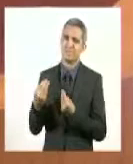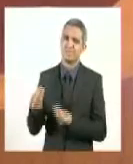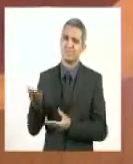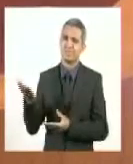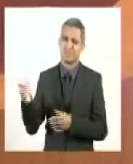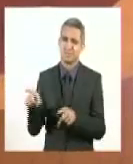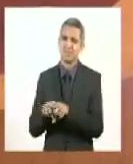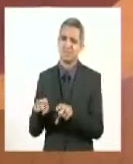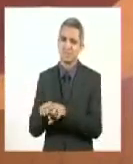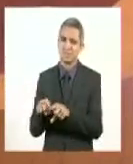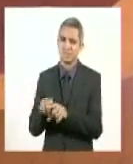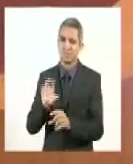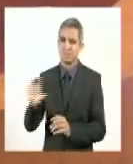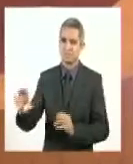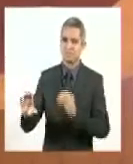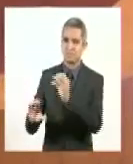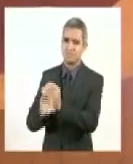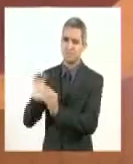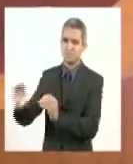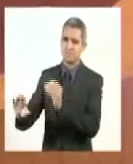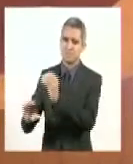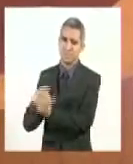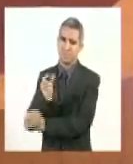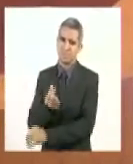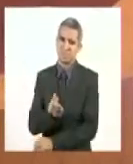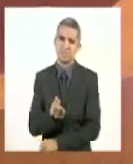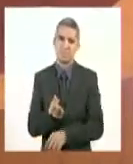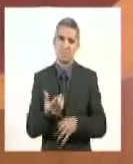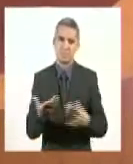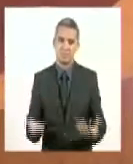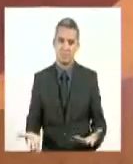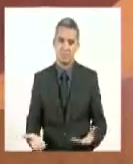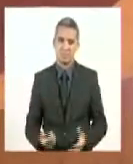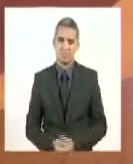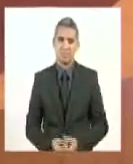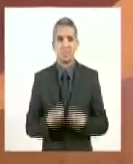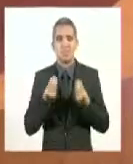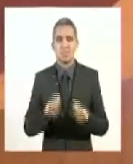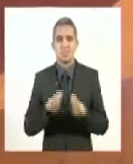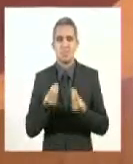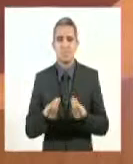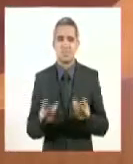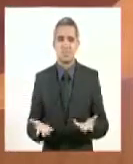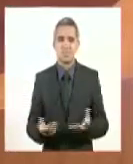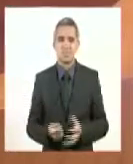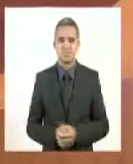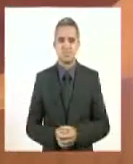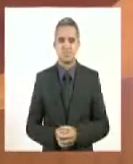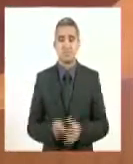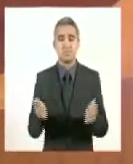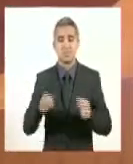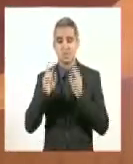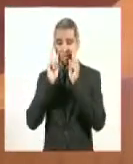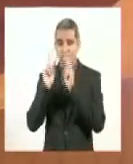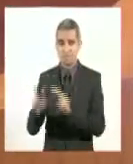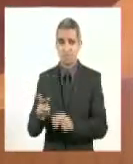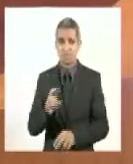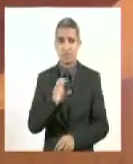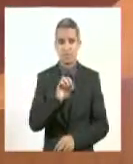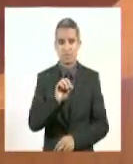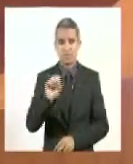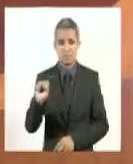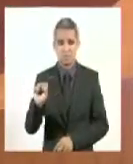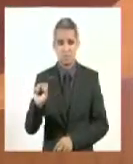me atacar quanto à doação de campanha. Basta ver a OAS,